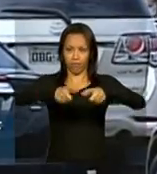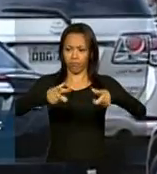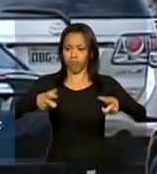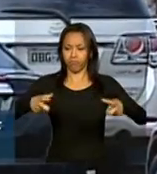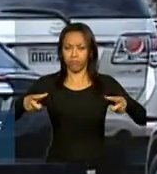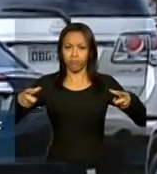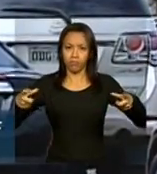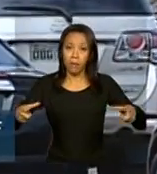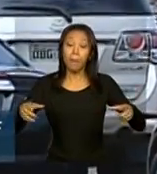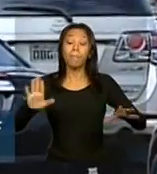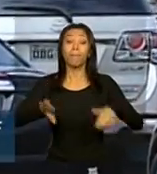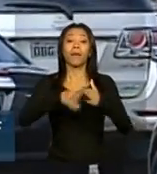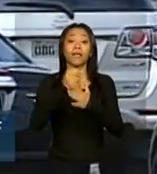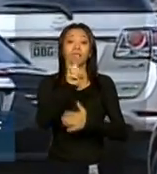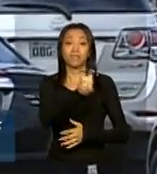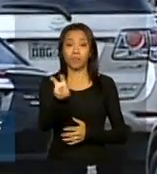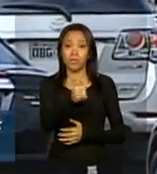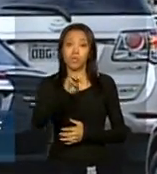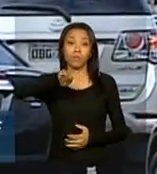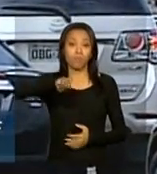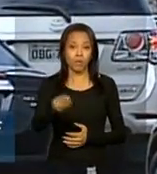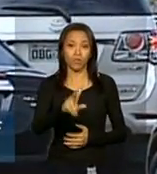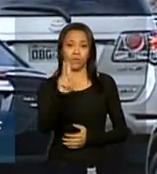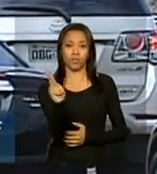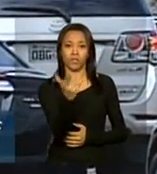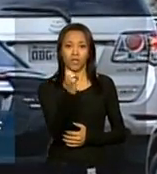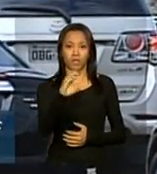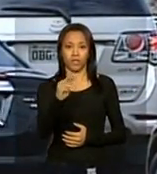para 5 milhões de